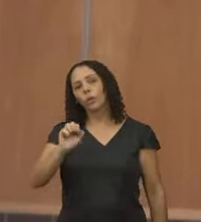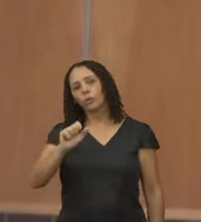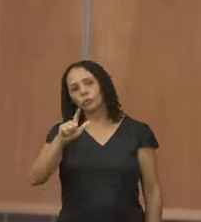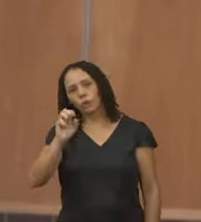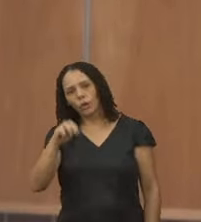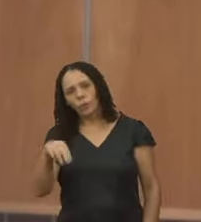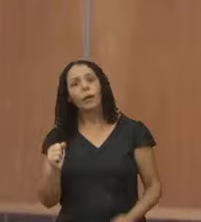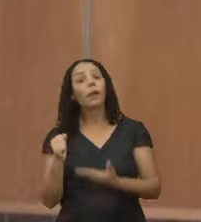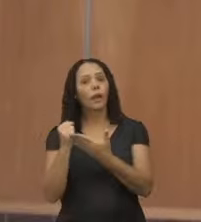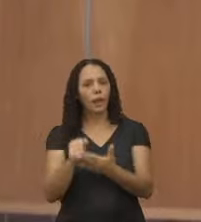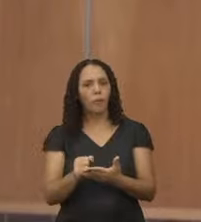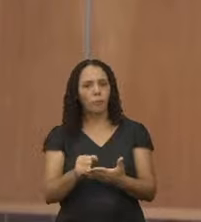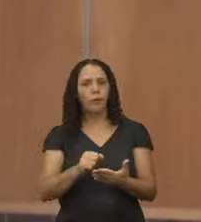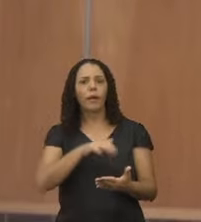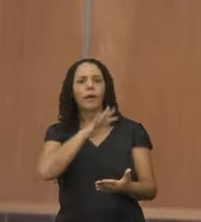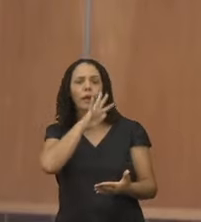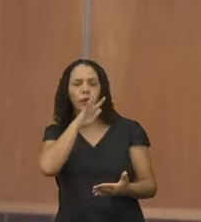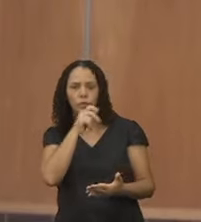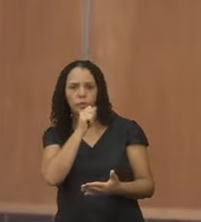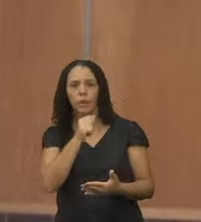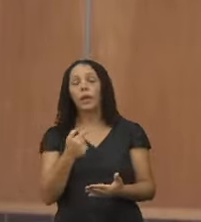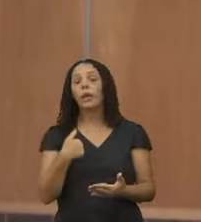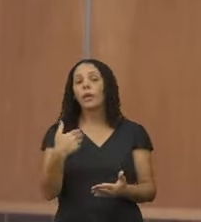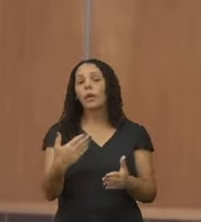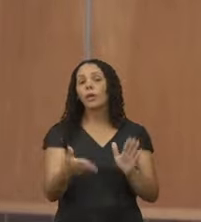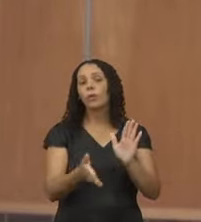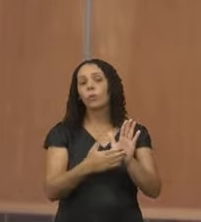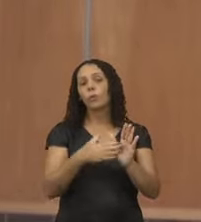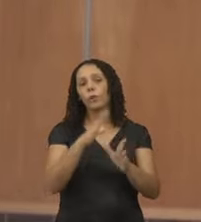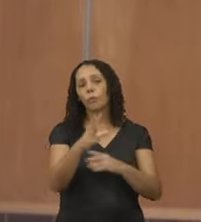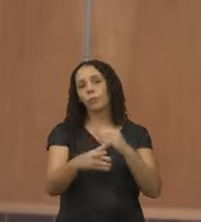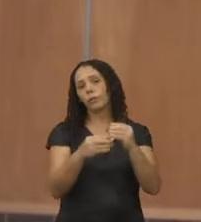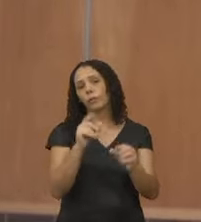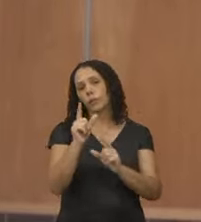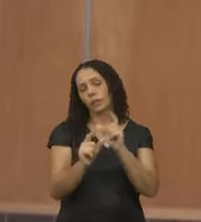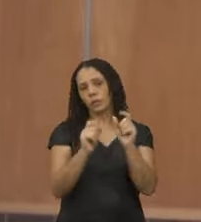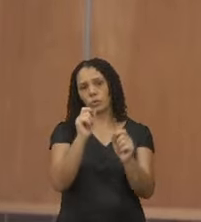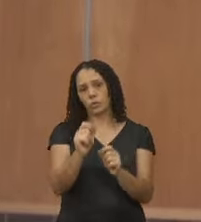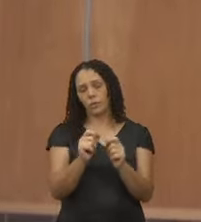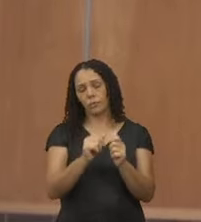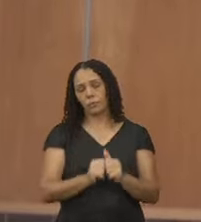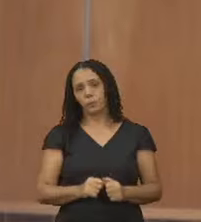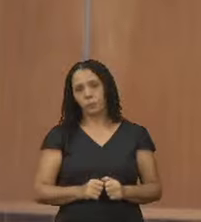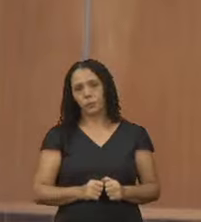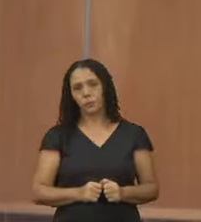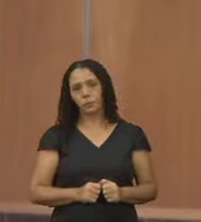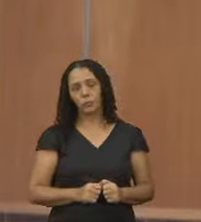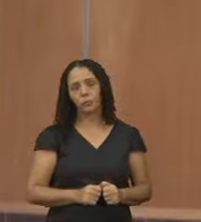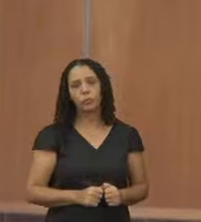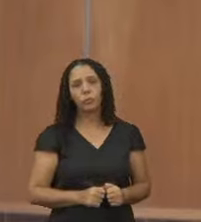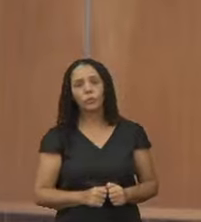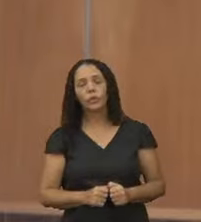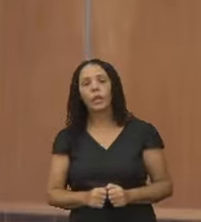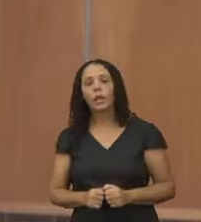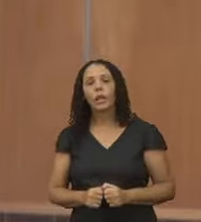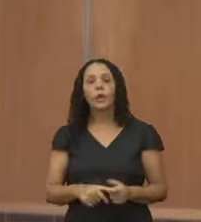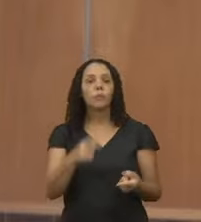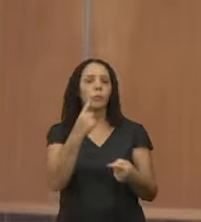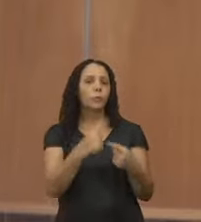eu propus aqui uma emenda que seria a vedação de concessão de alvará ou qualquer outro